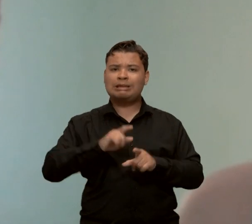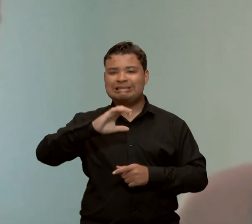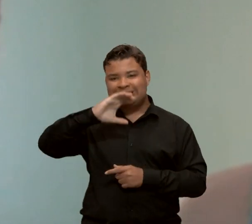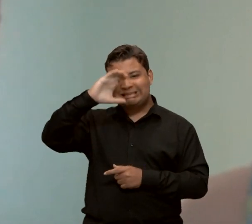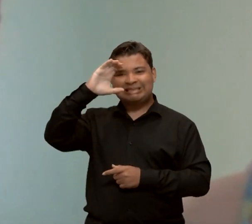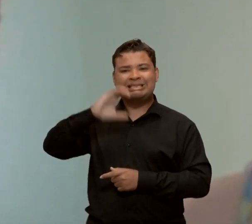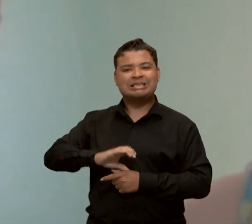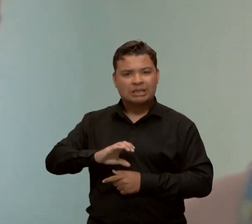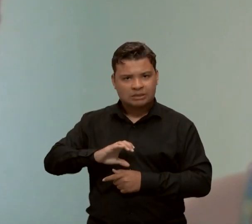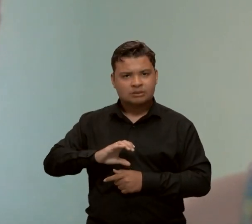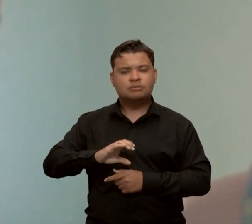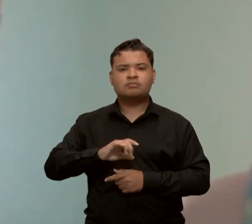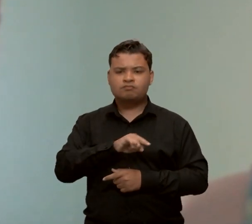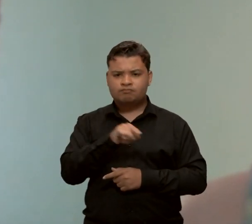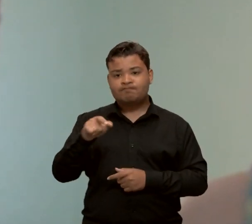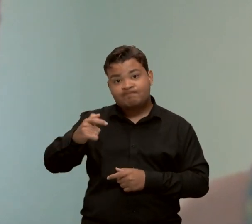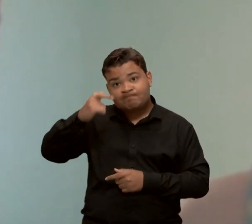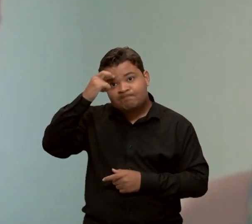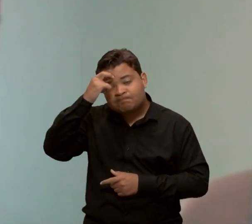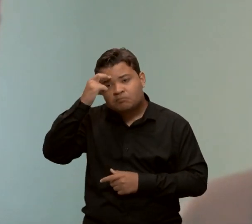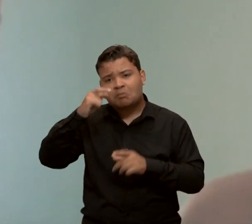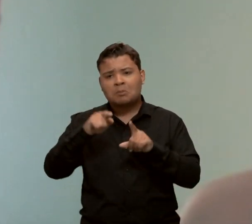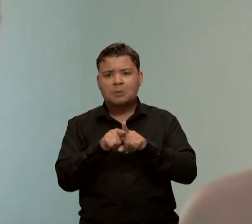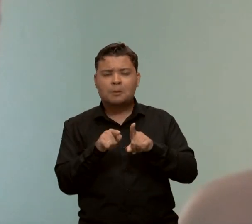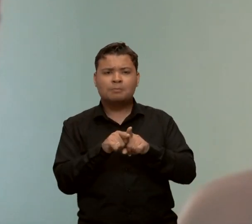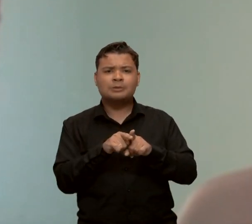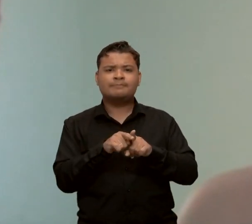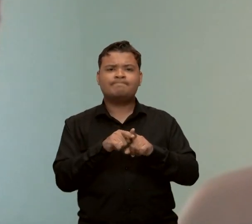da retomada dos valores humanitários,